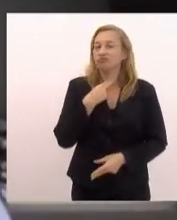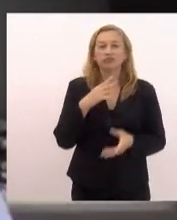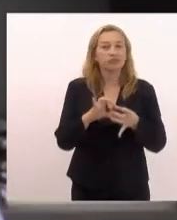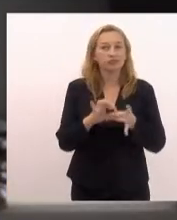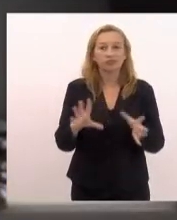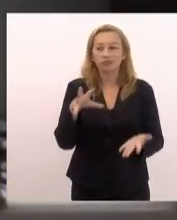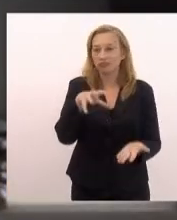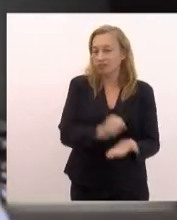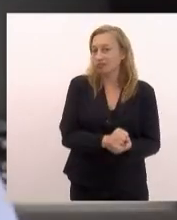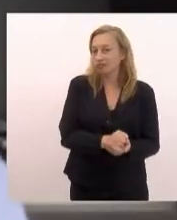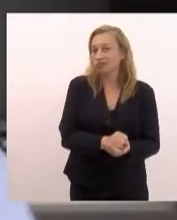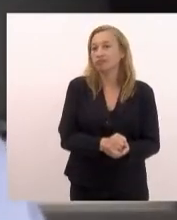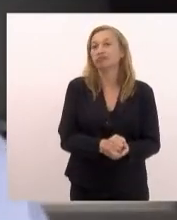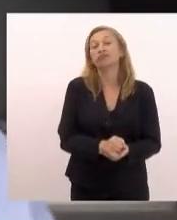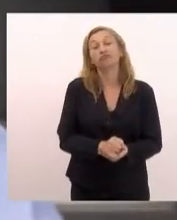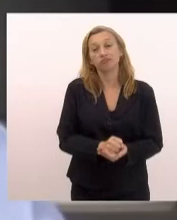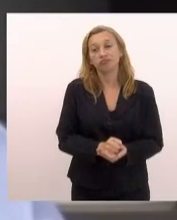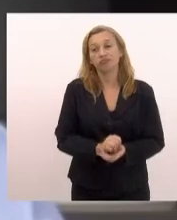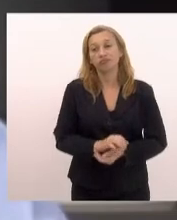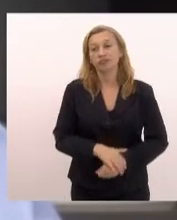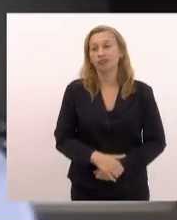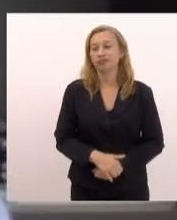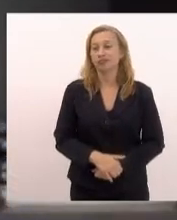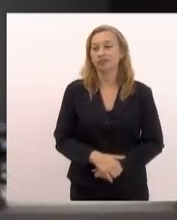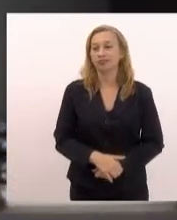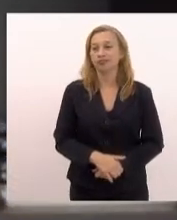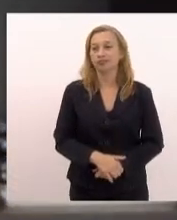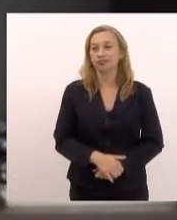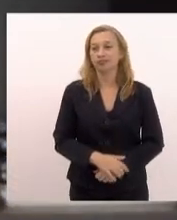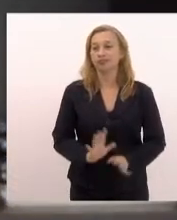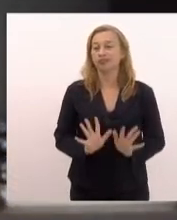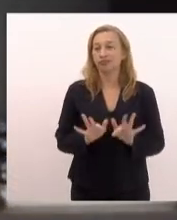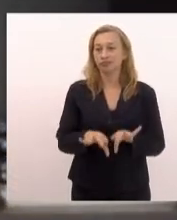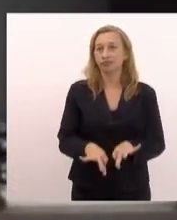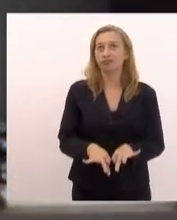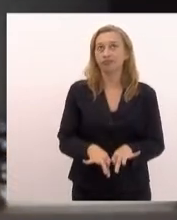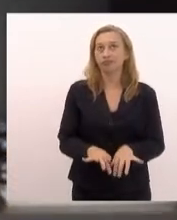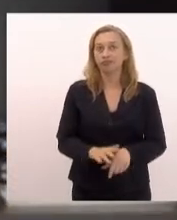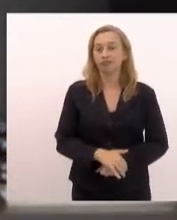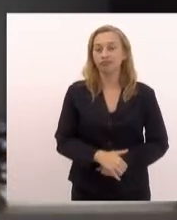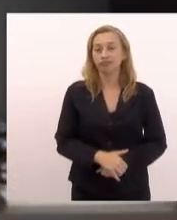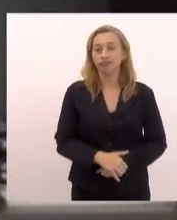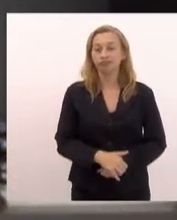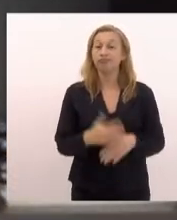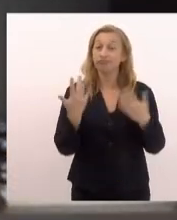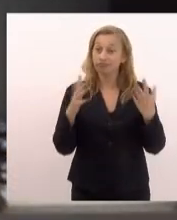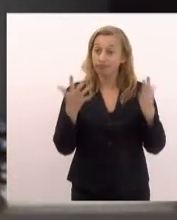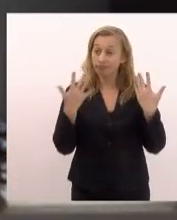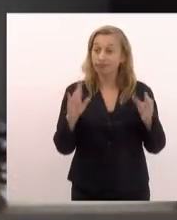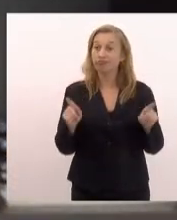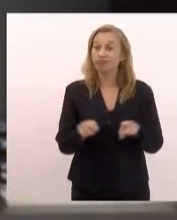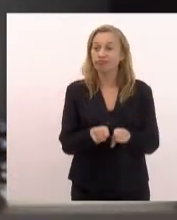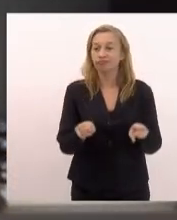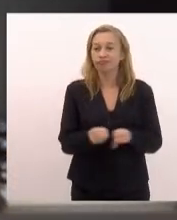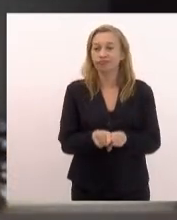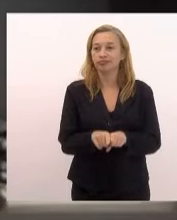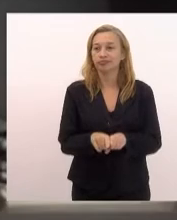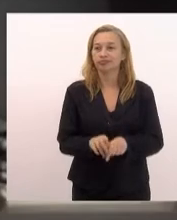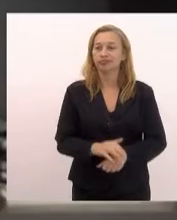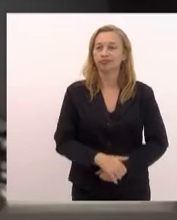de registrar. E, para concluir, apenas parabenizar também, né,